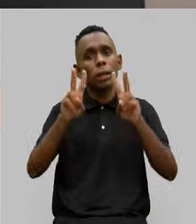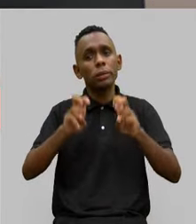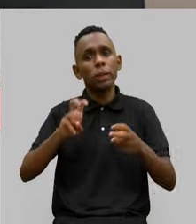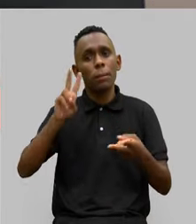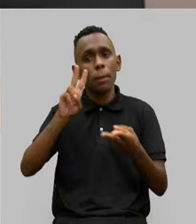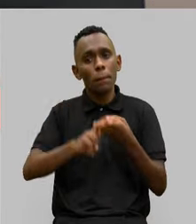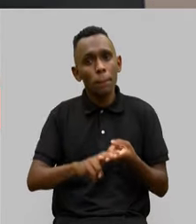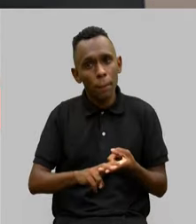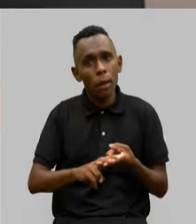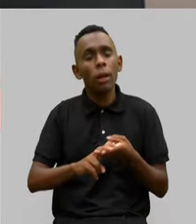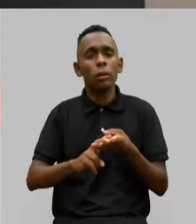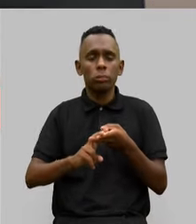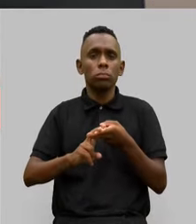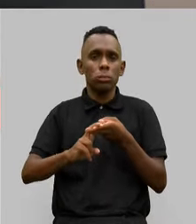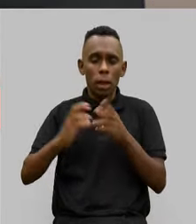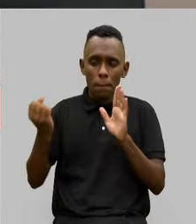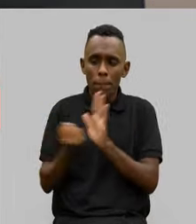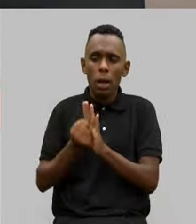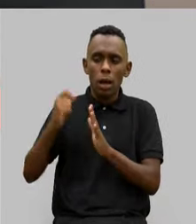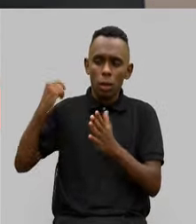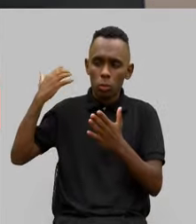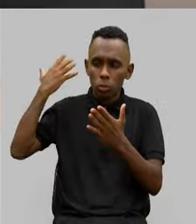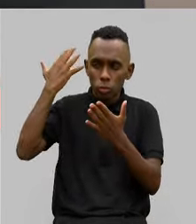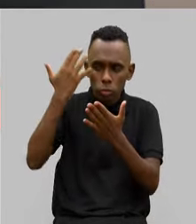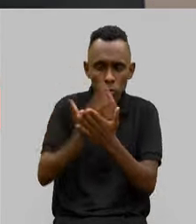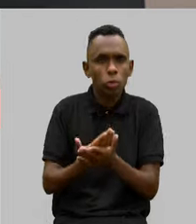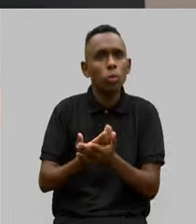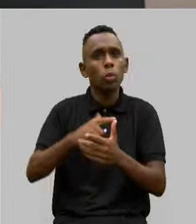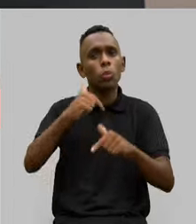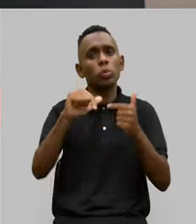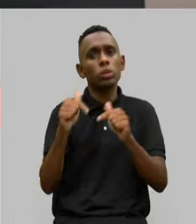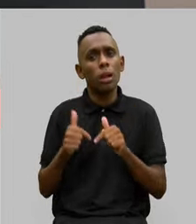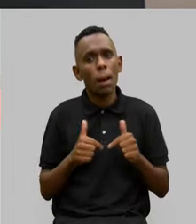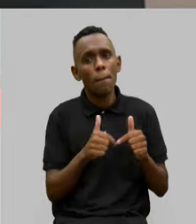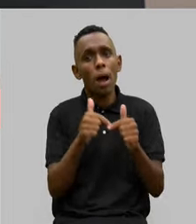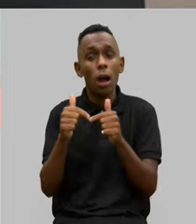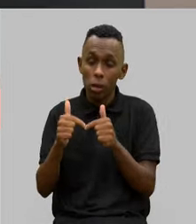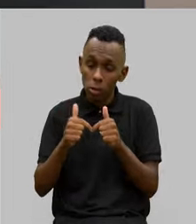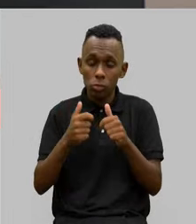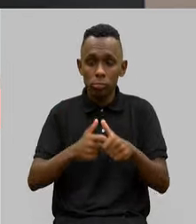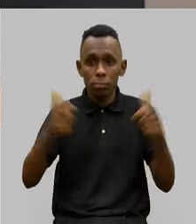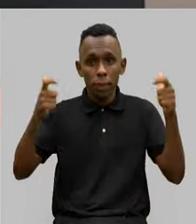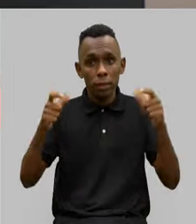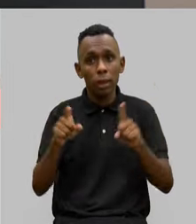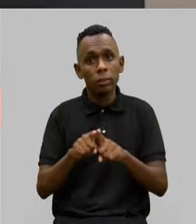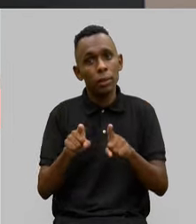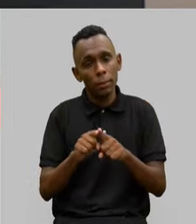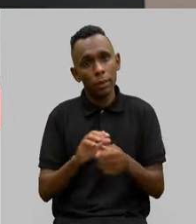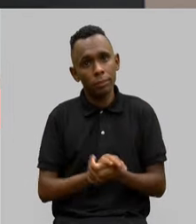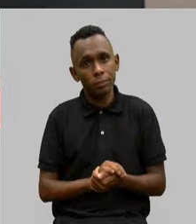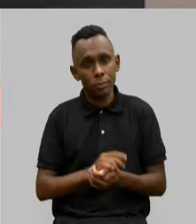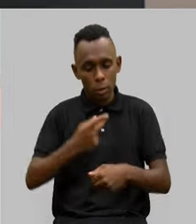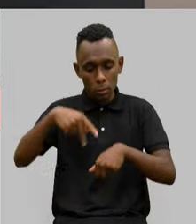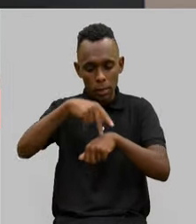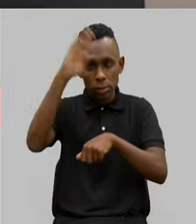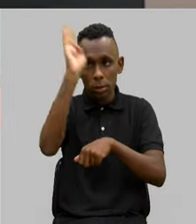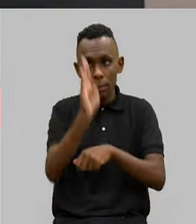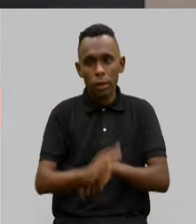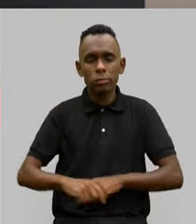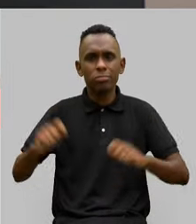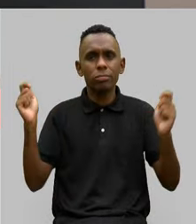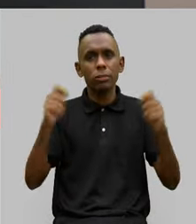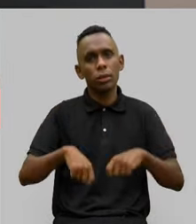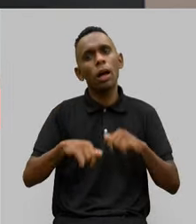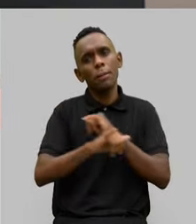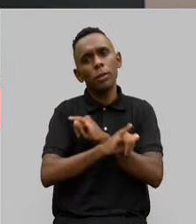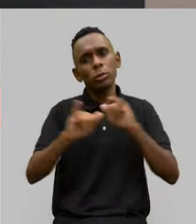Reparações históricas de geração de renda de geração de emprego o Brasil tem condições já foi dito